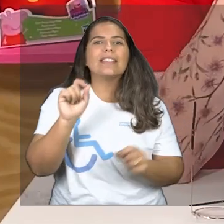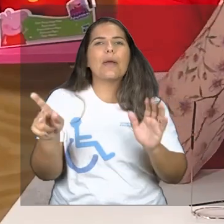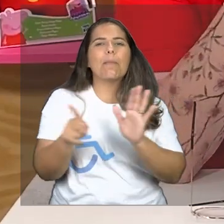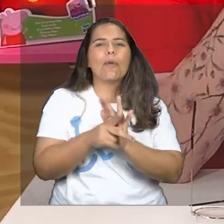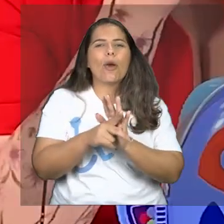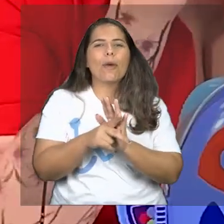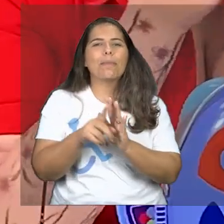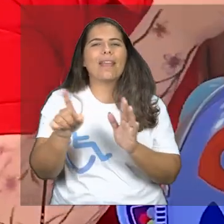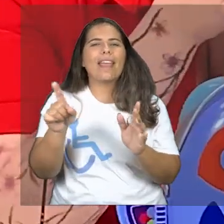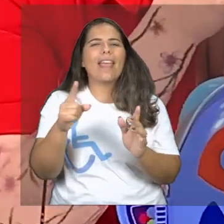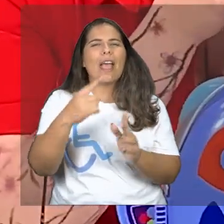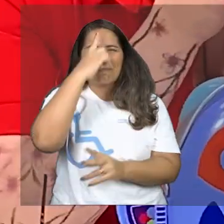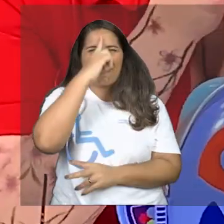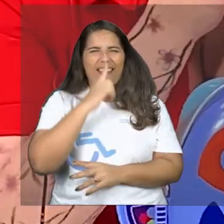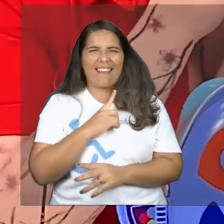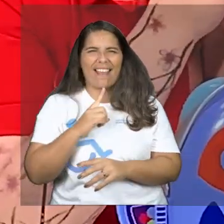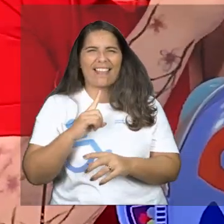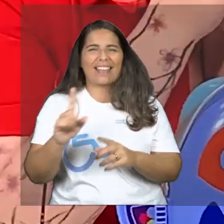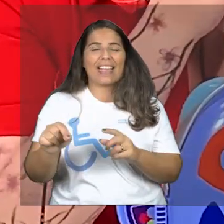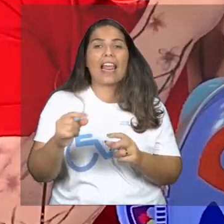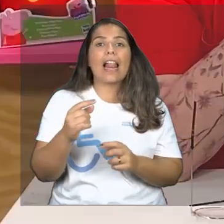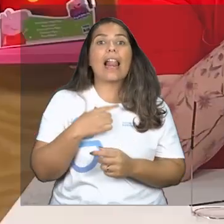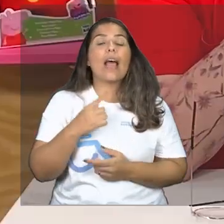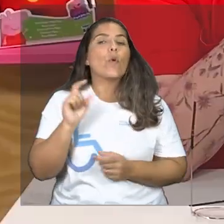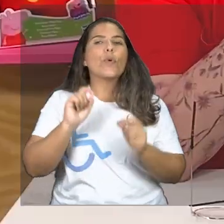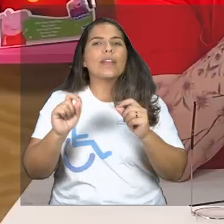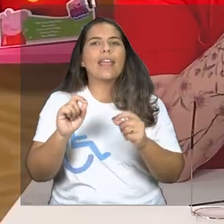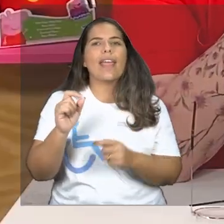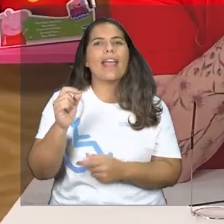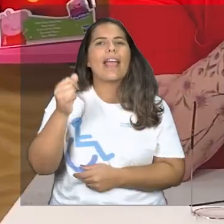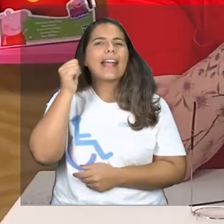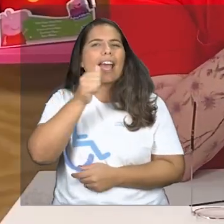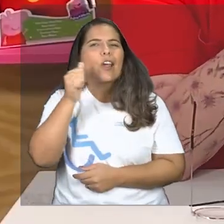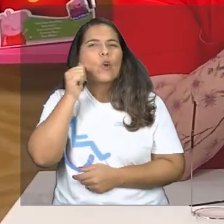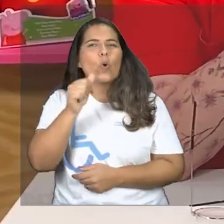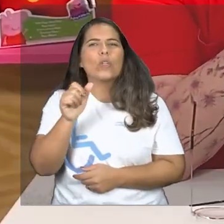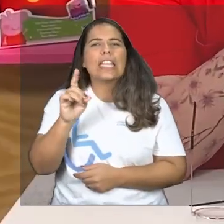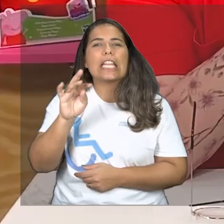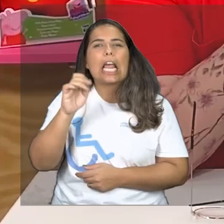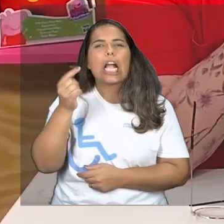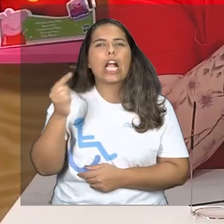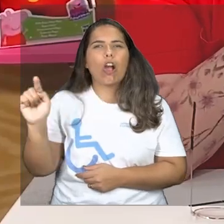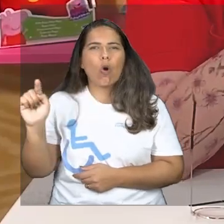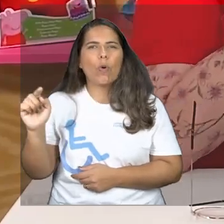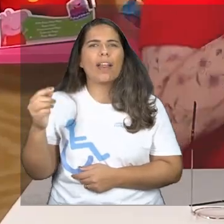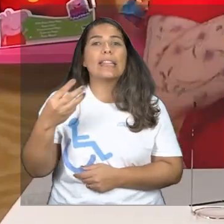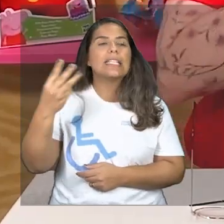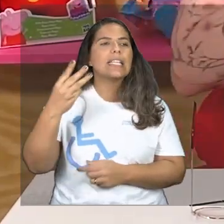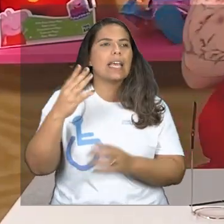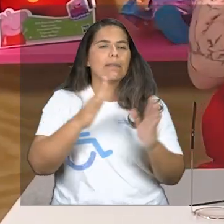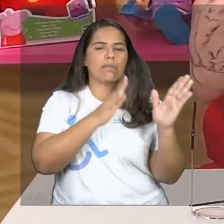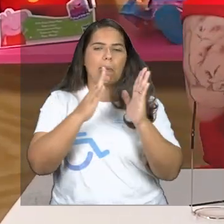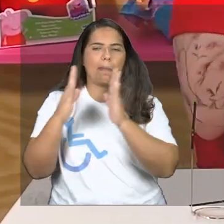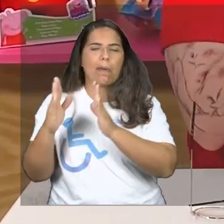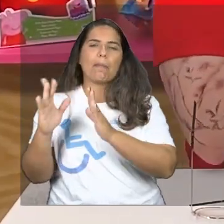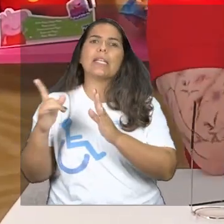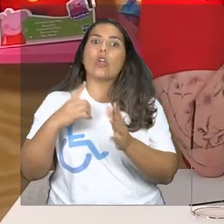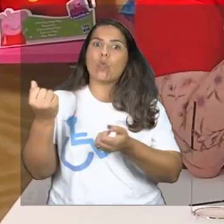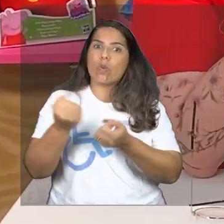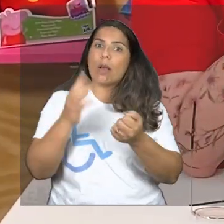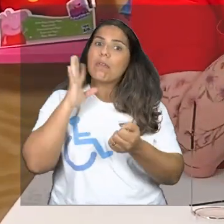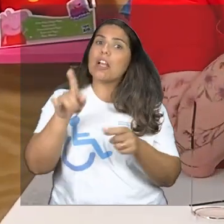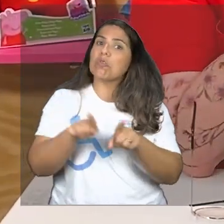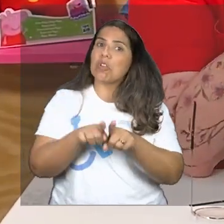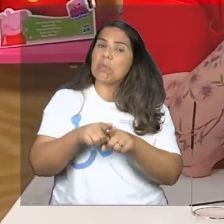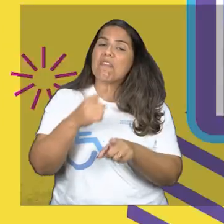é a Shinyu. Ela é a garota dragão também. Ela é mais novinha. Ela entrou na terceira temporada da série e ela tem esse carro também muito